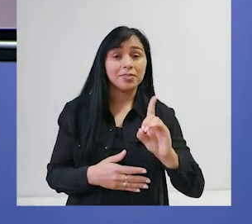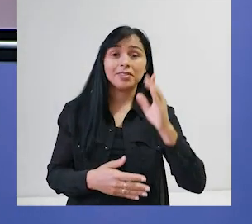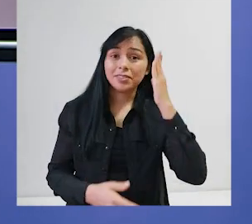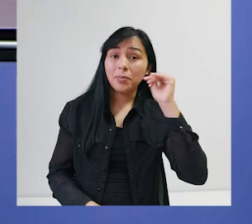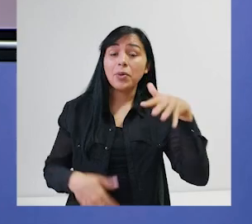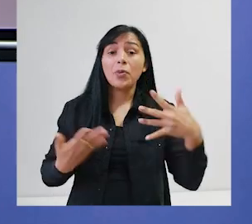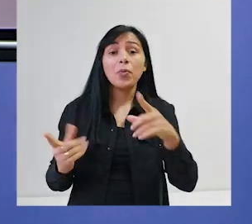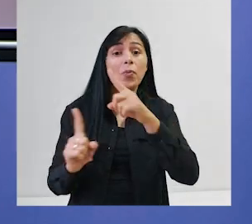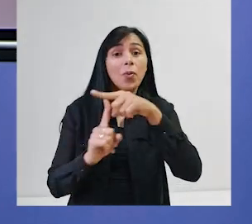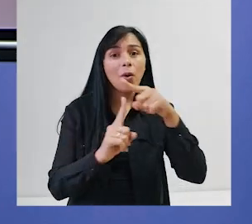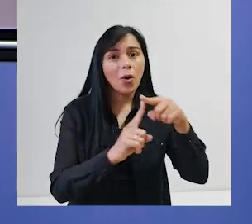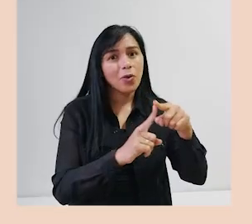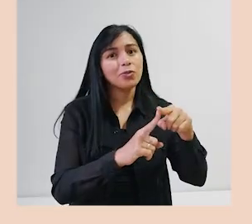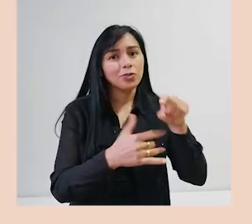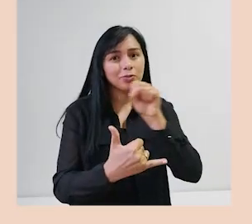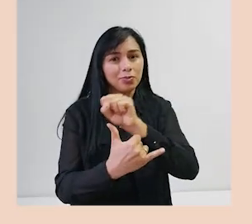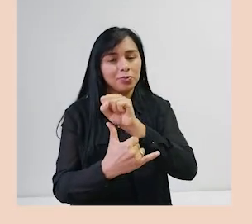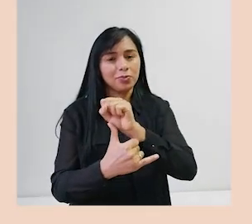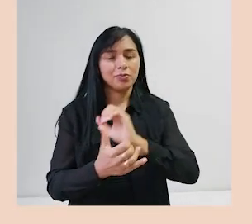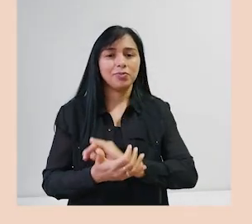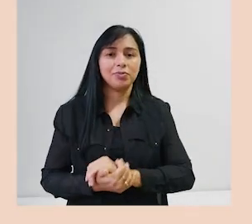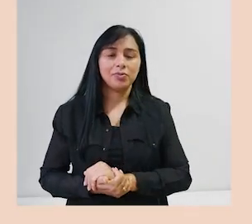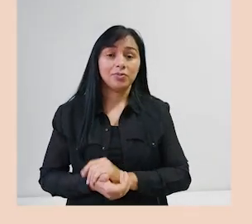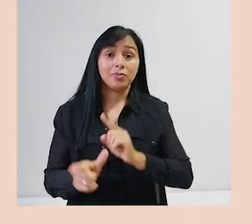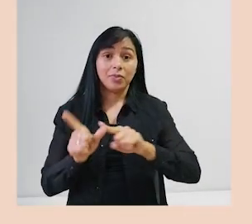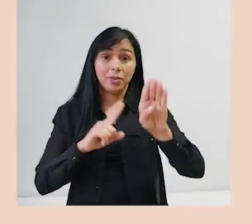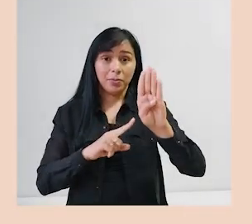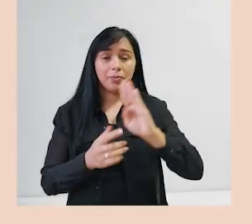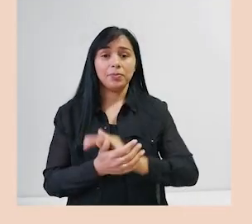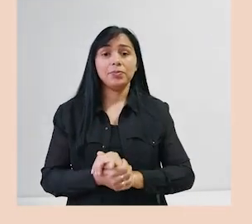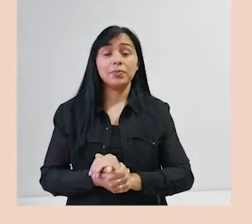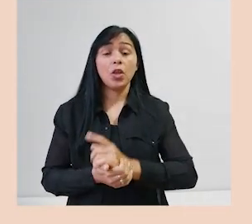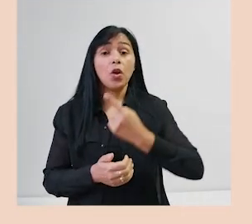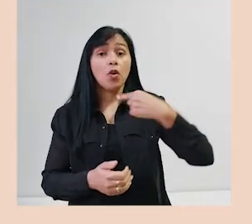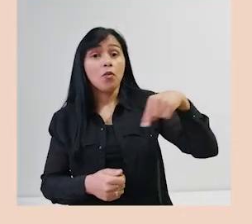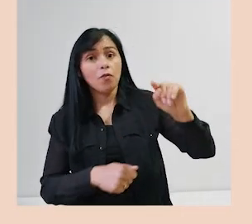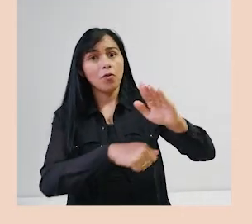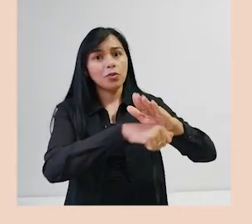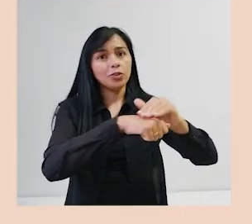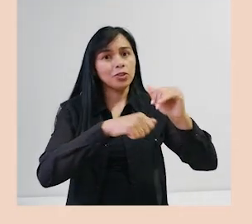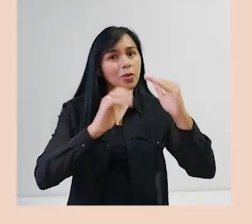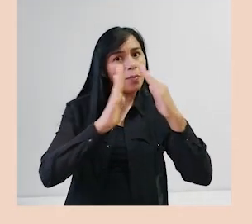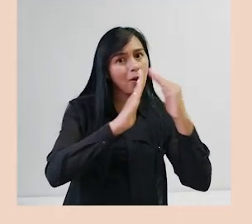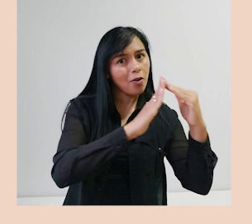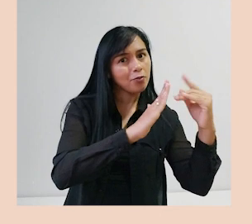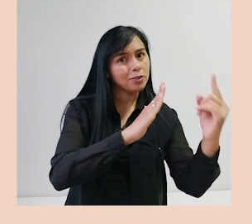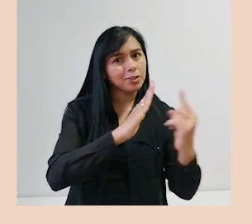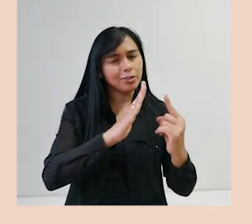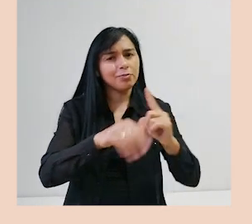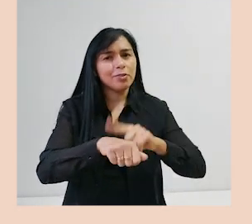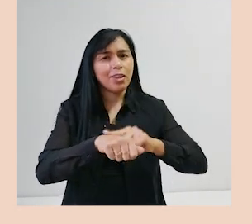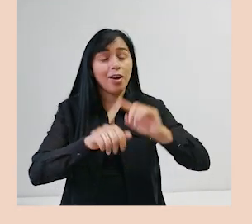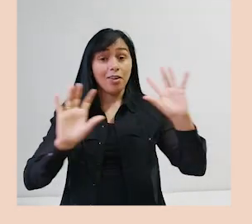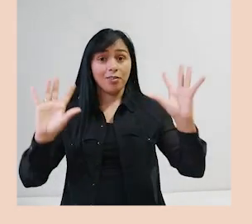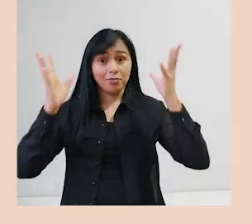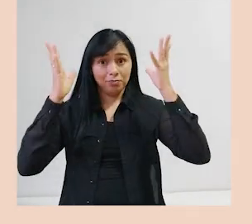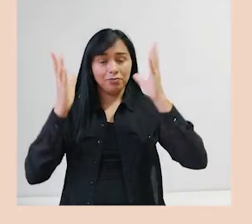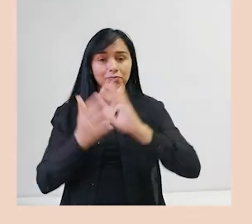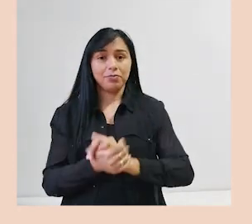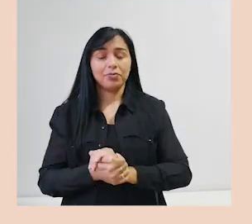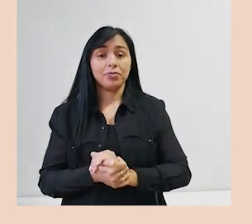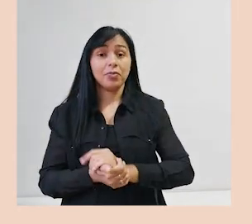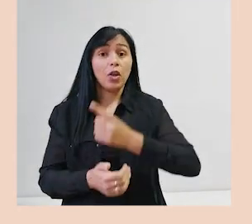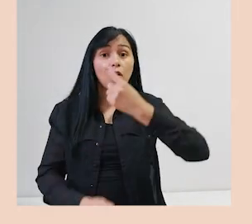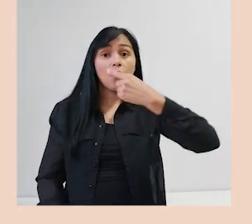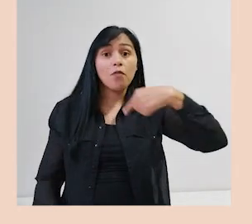nas demais alternativas foram chamar o vizinho em cima da hora da festa foram chamar em cima